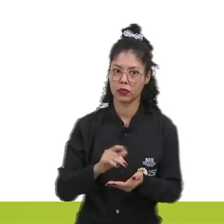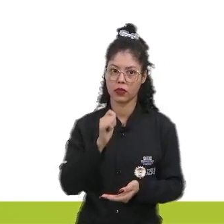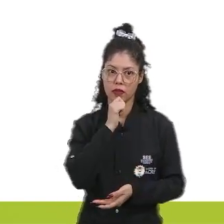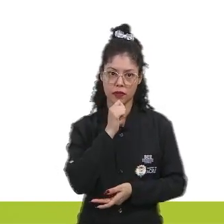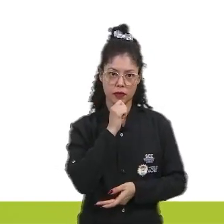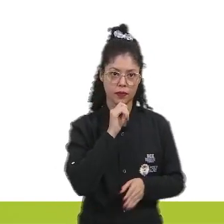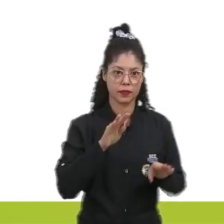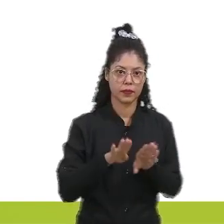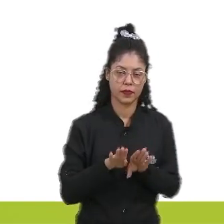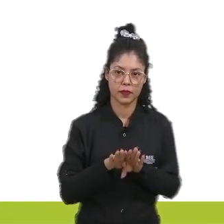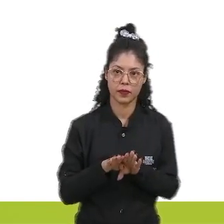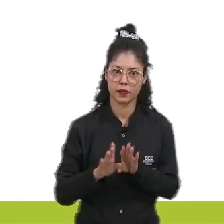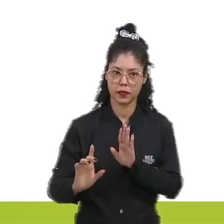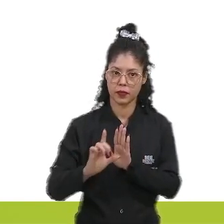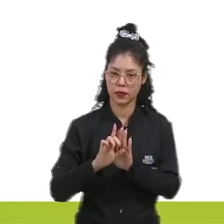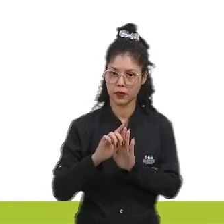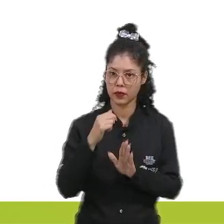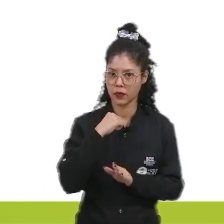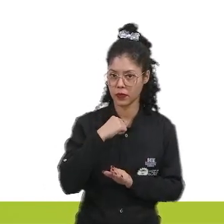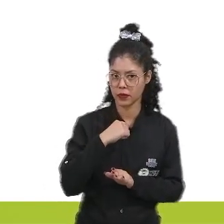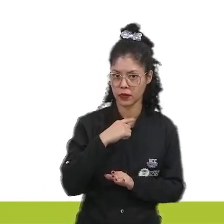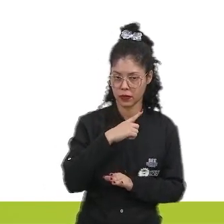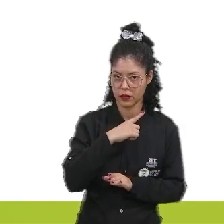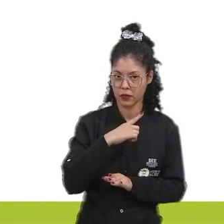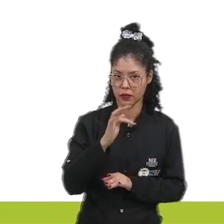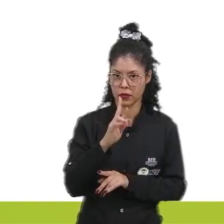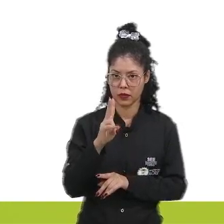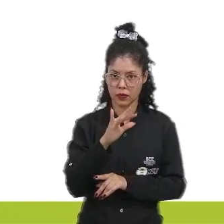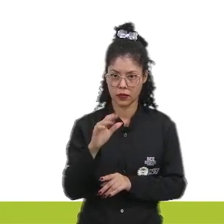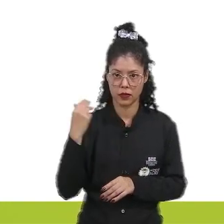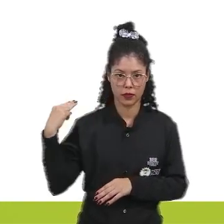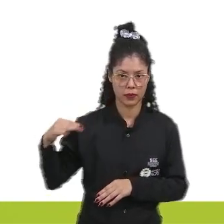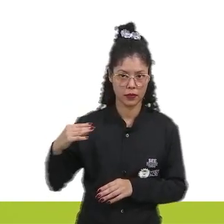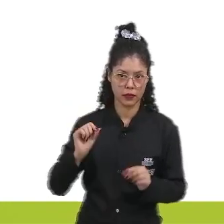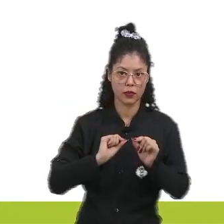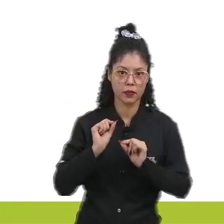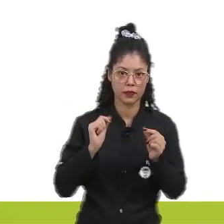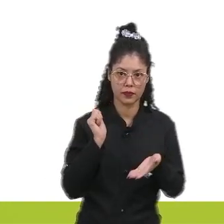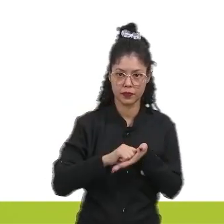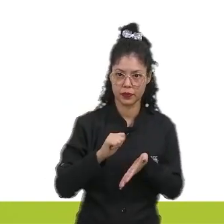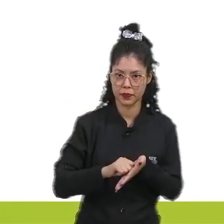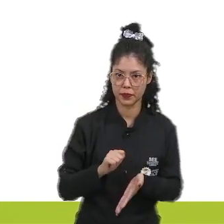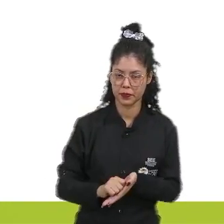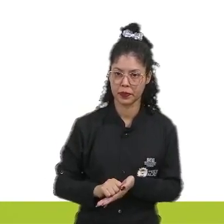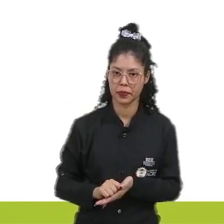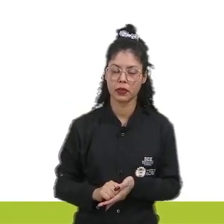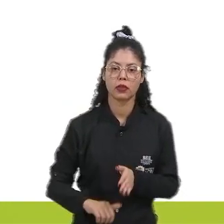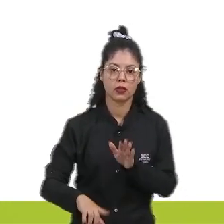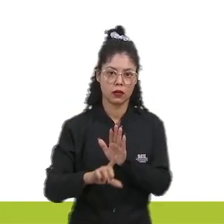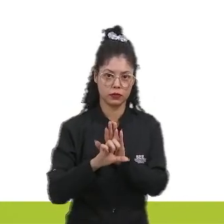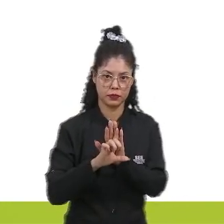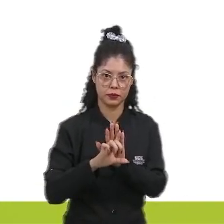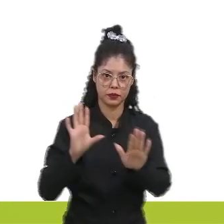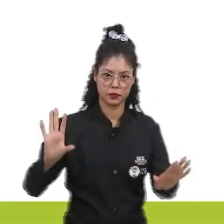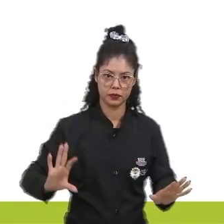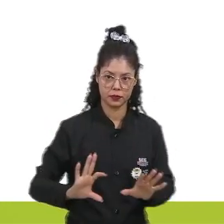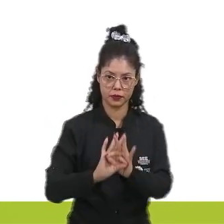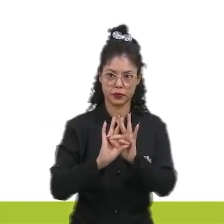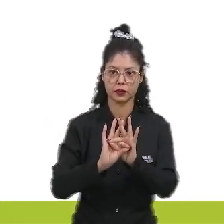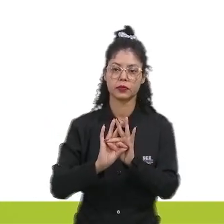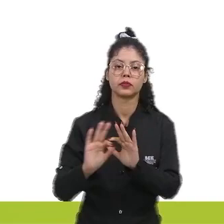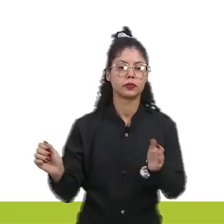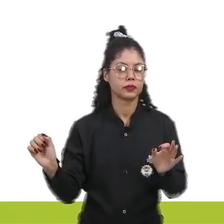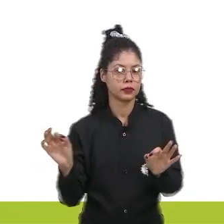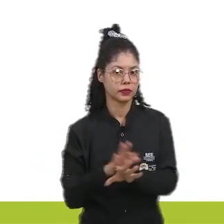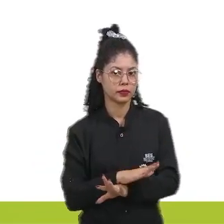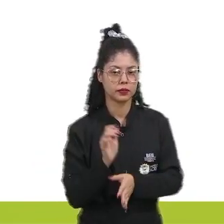pouco a ideia da lei de formação. Matematicamente a gente escreve assim, ó. Essa é a lei relacionada a ela, que eu acabei de